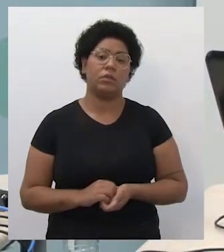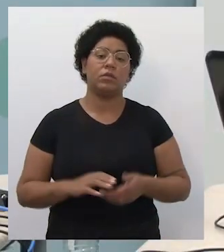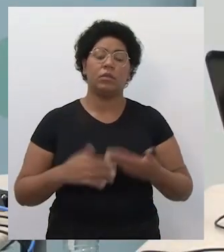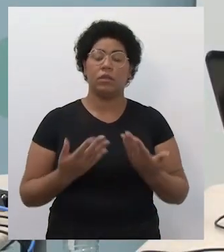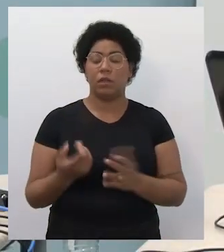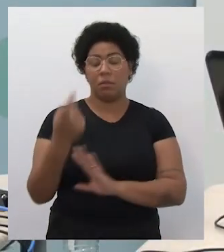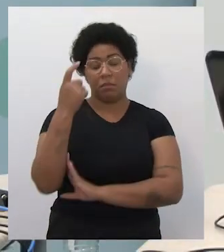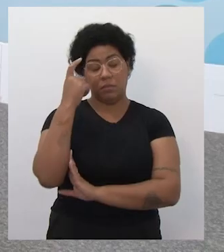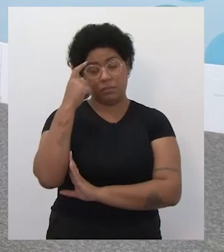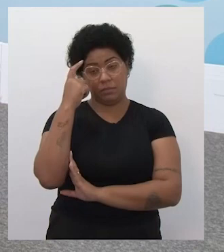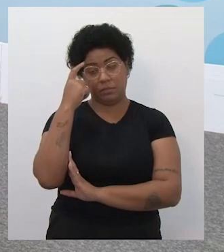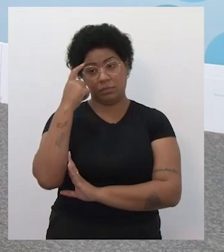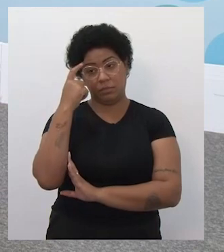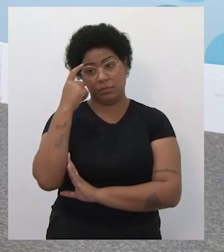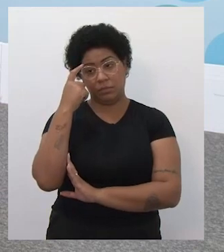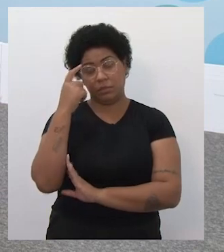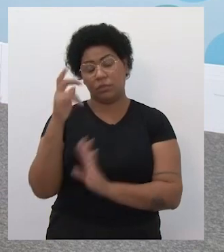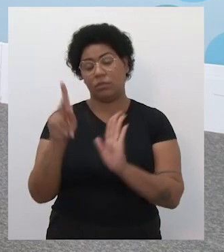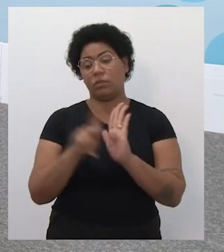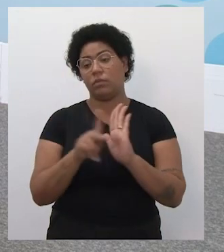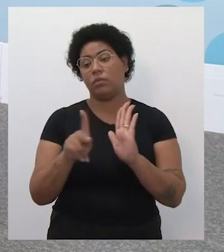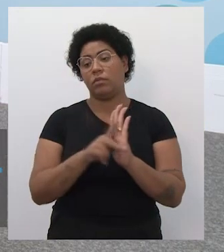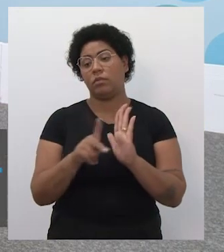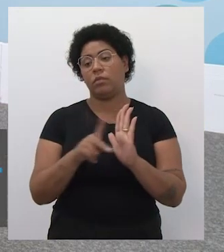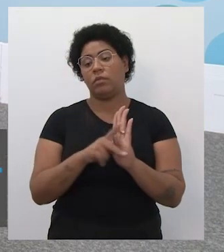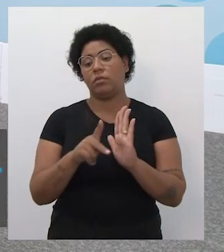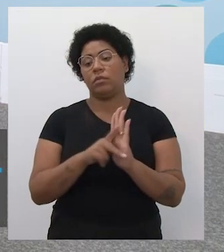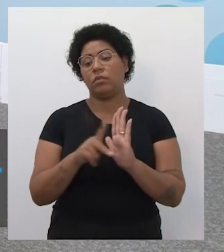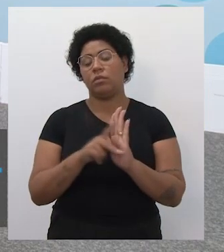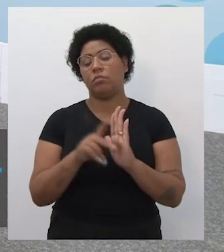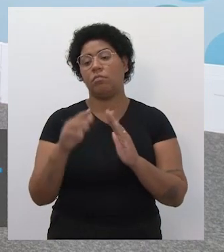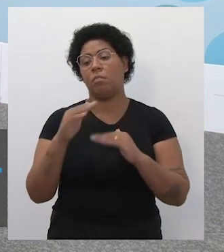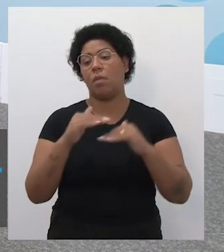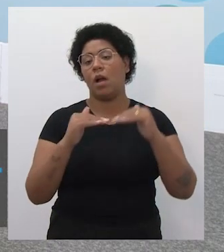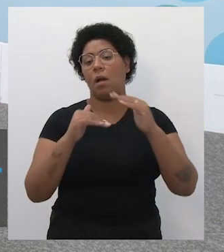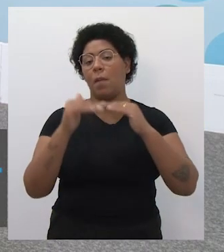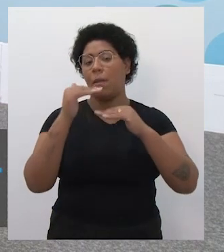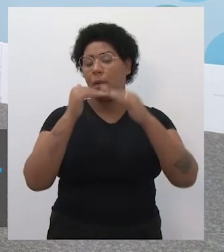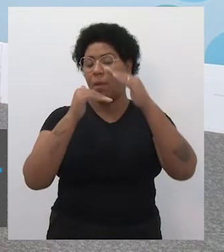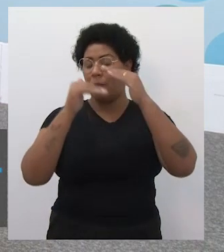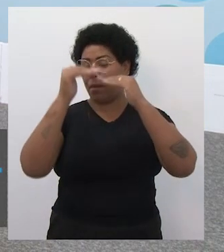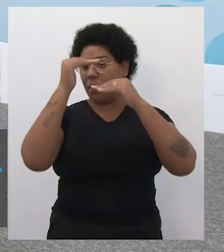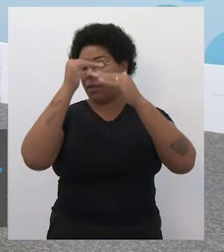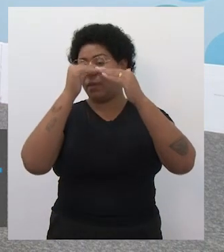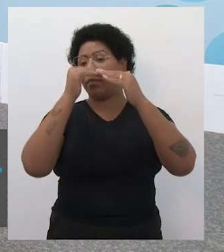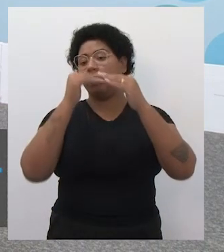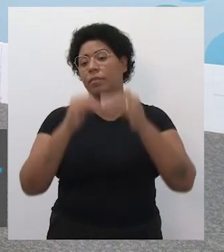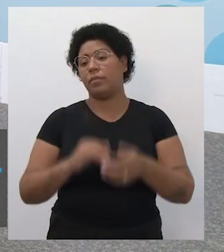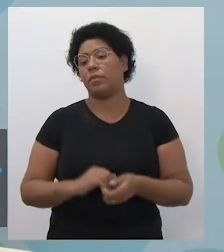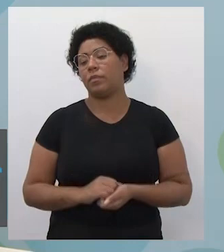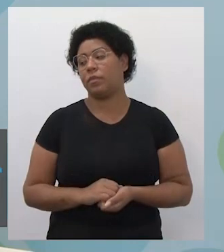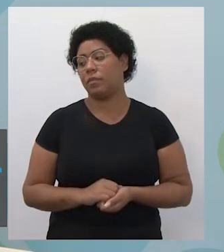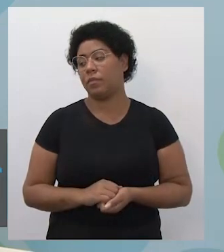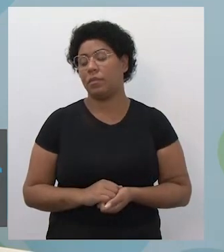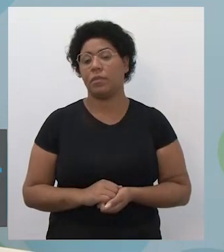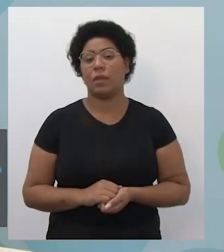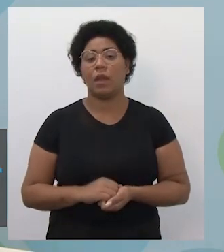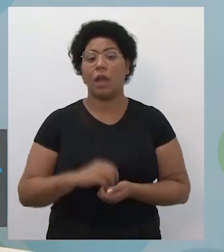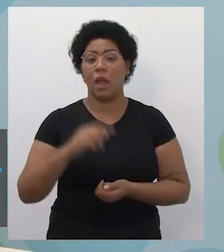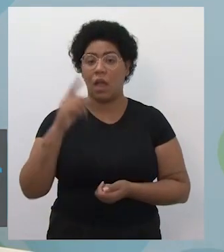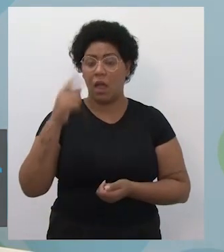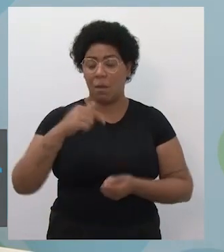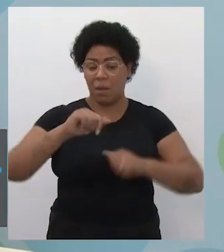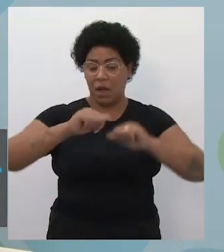Pensando, então, né, nesses projetos e uma das etapas que nós já abordamos anteriormente, que é extremamente importante, que é a